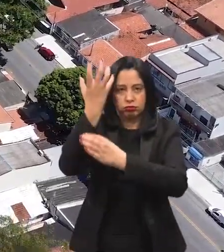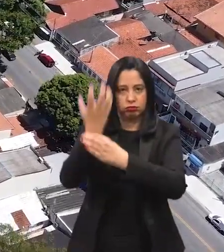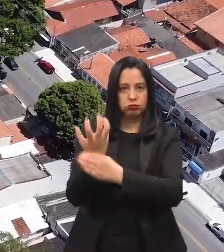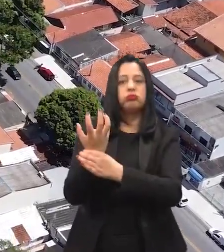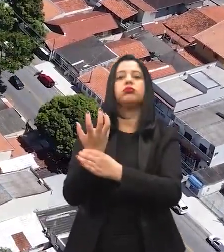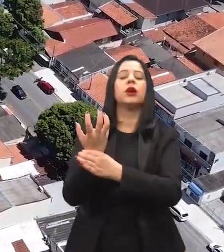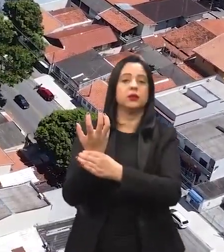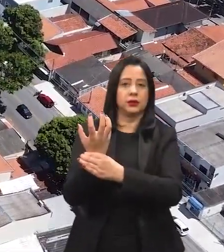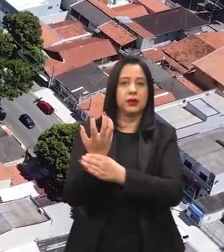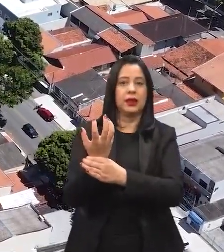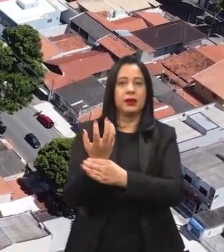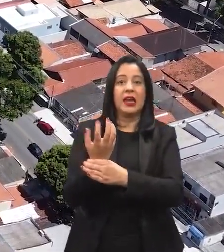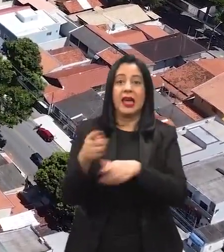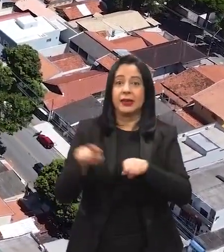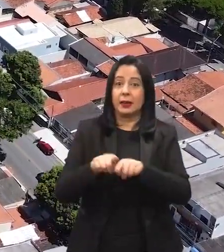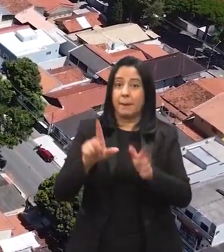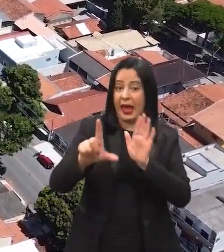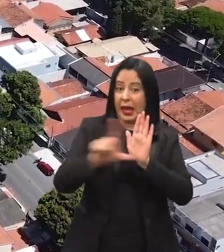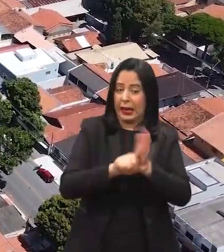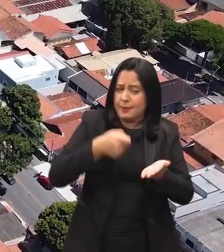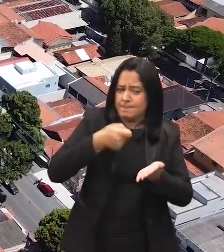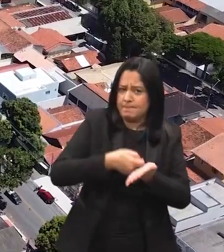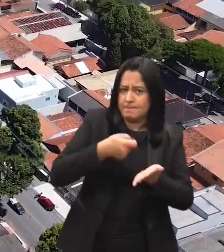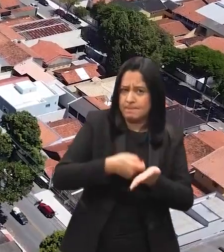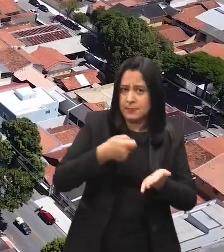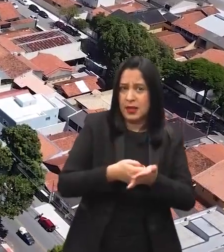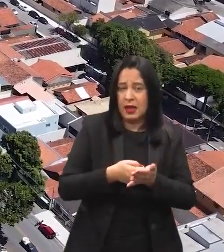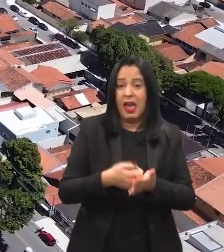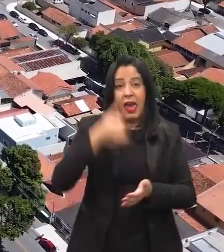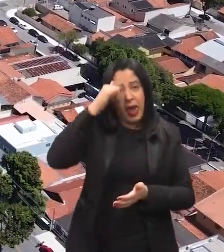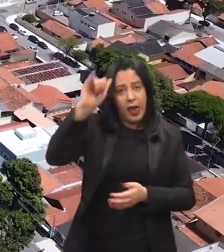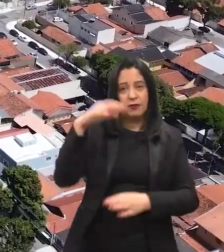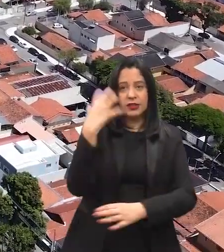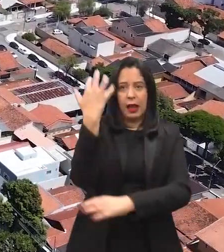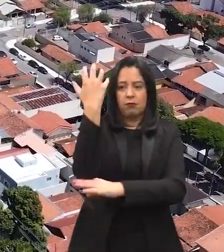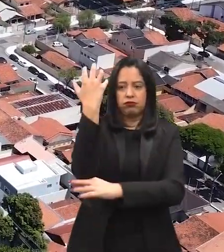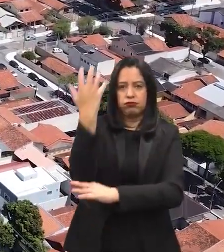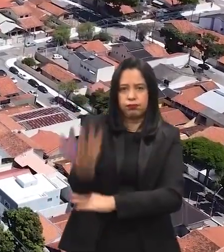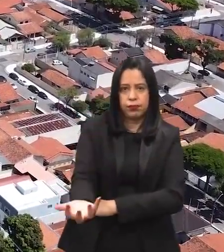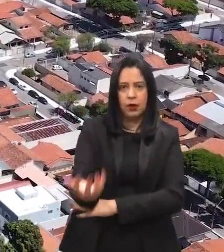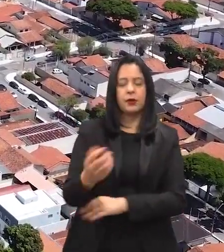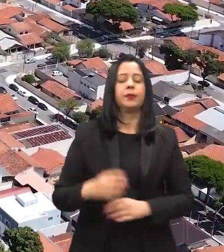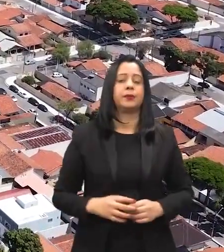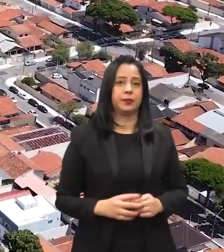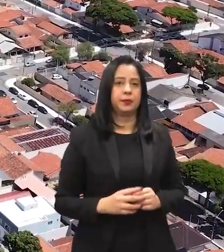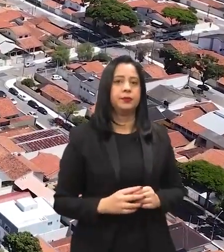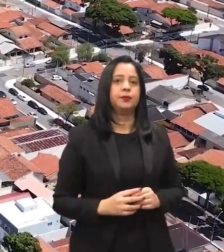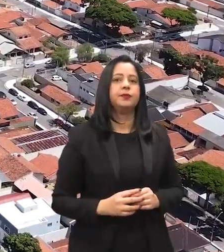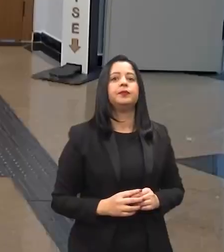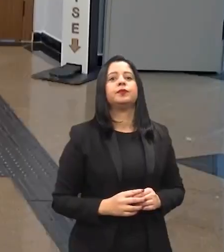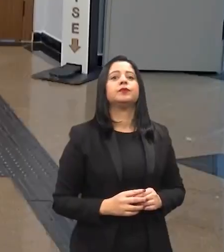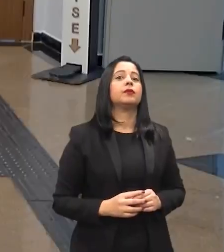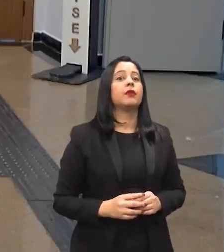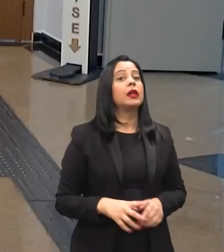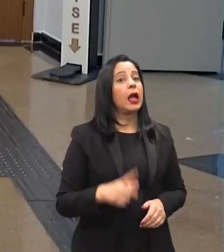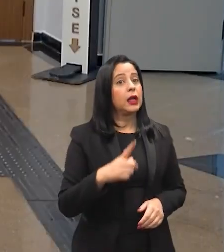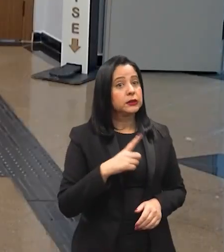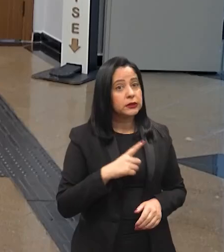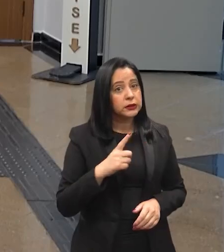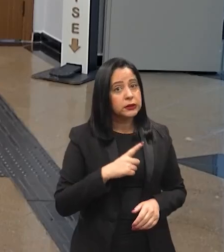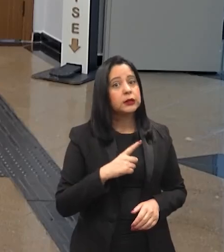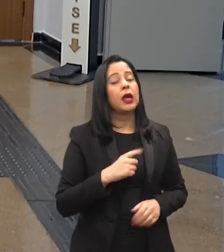lei de compensação ambiental, principalmente em casos de corte de árvores para novas construções. Nós